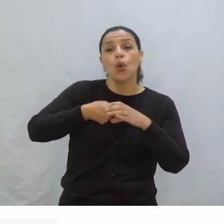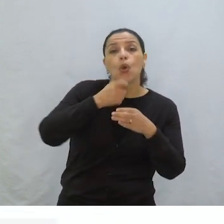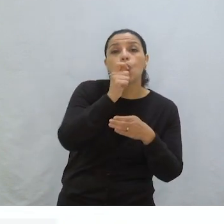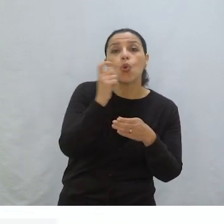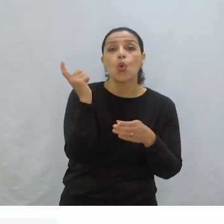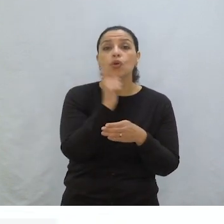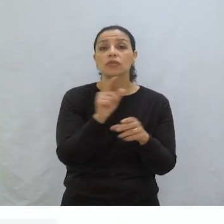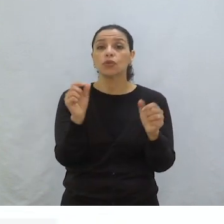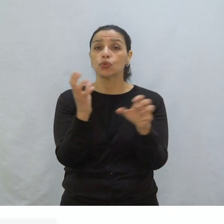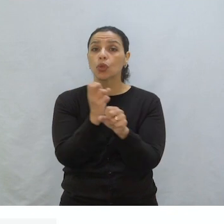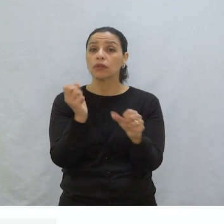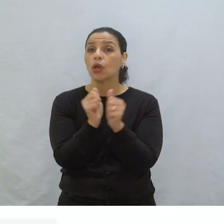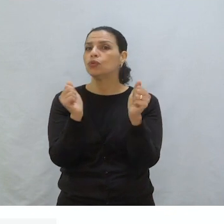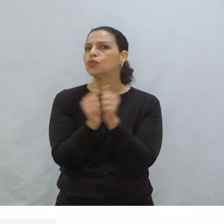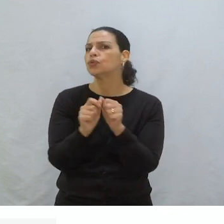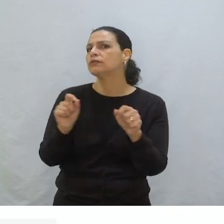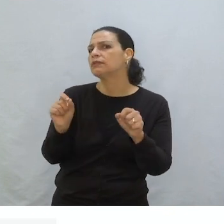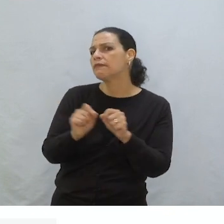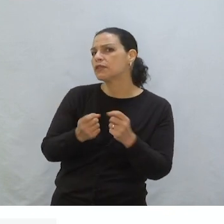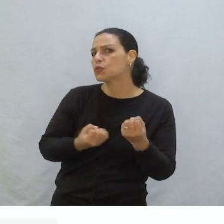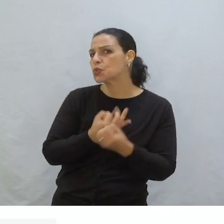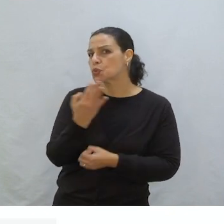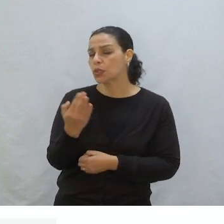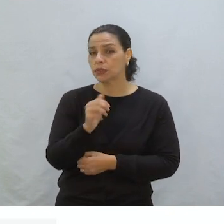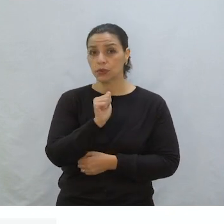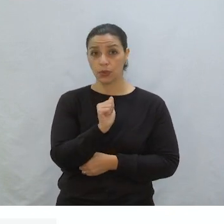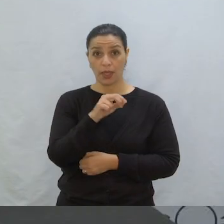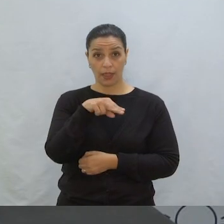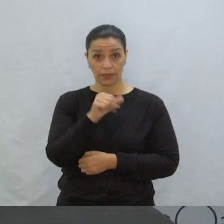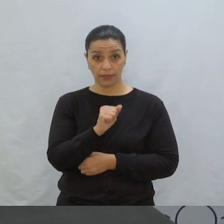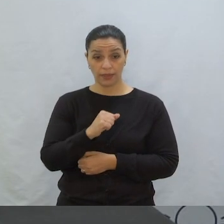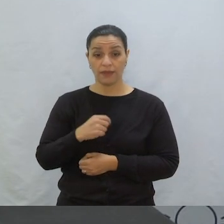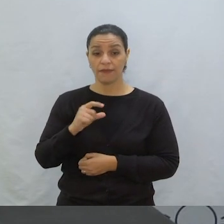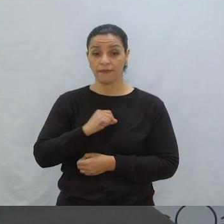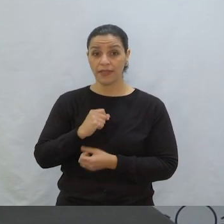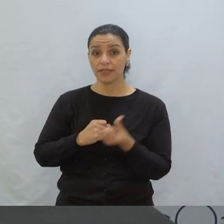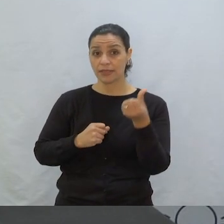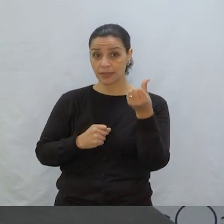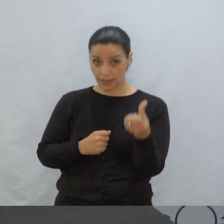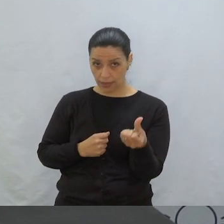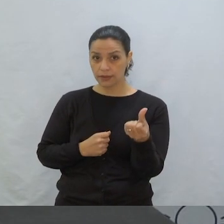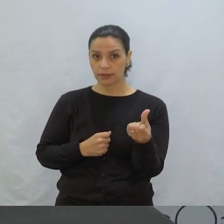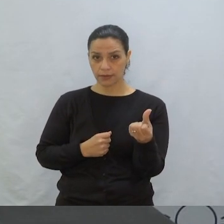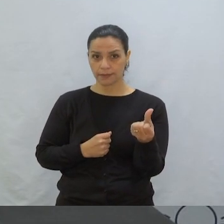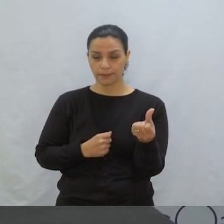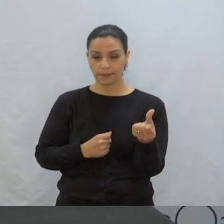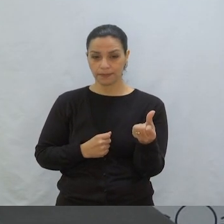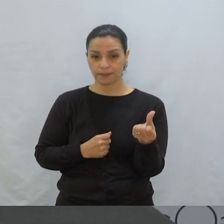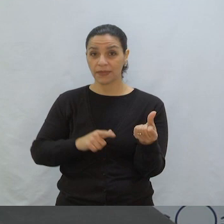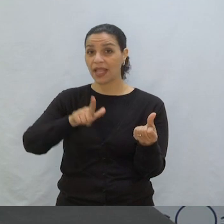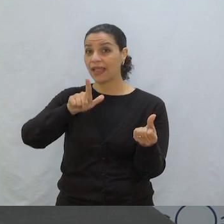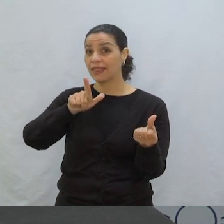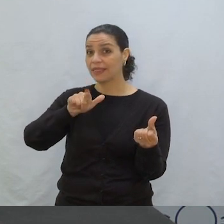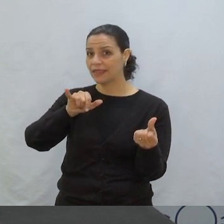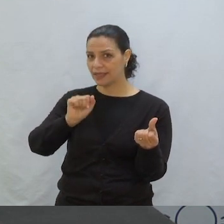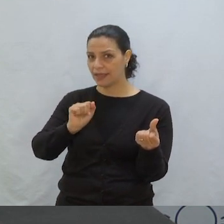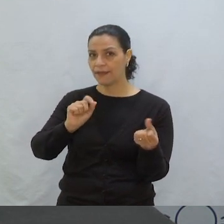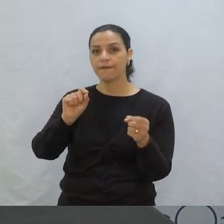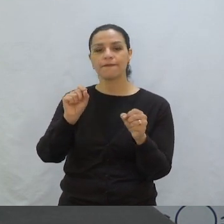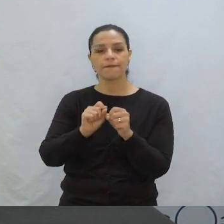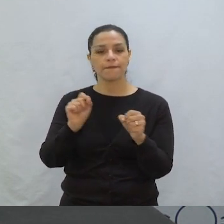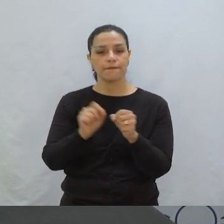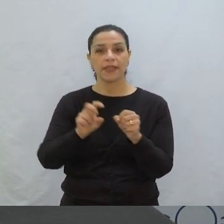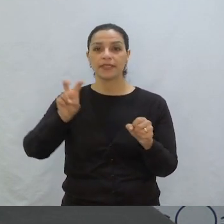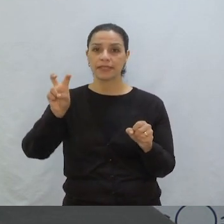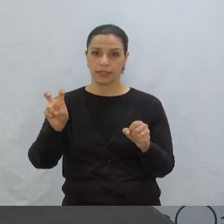Quantas bolinhas elas fizeram juntas? A Ana, ó, fez 6 bolinhas. E